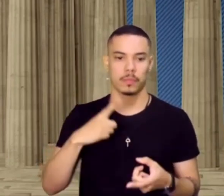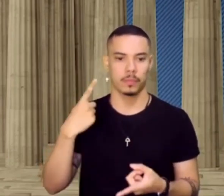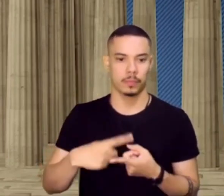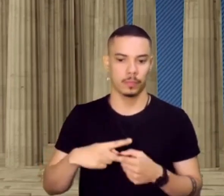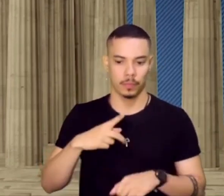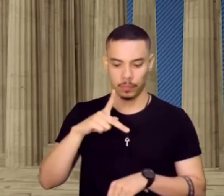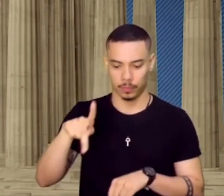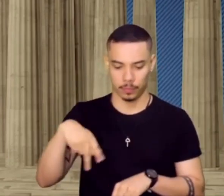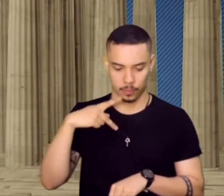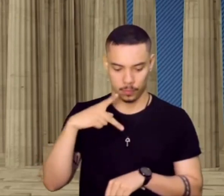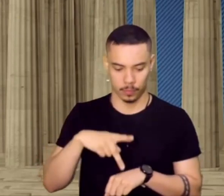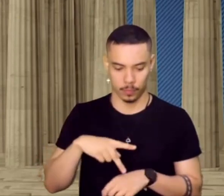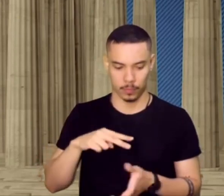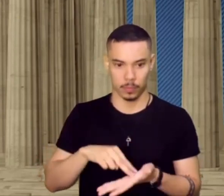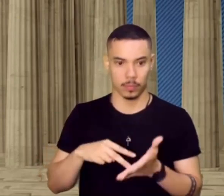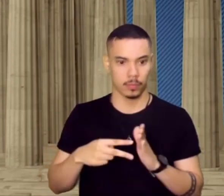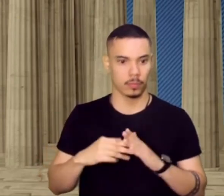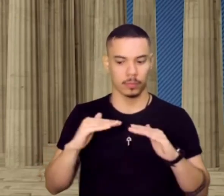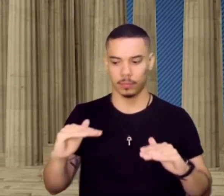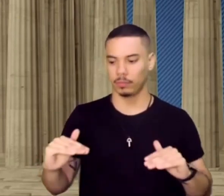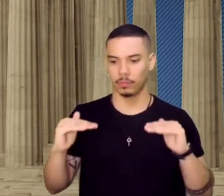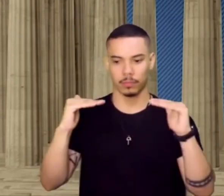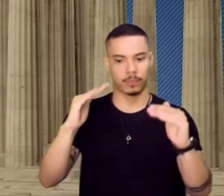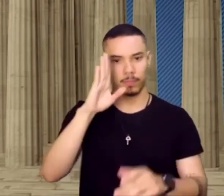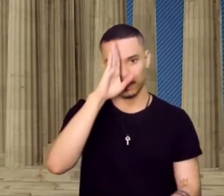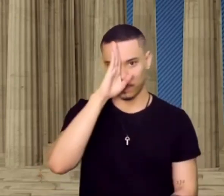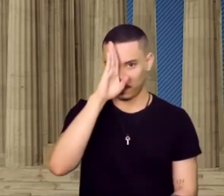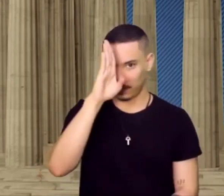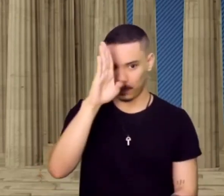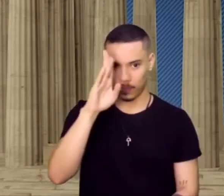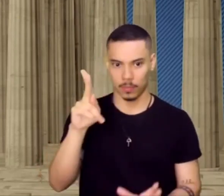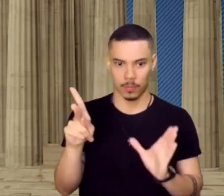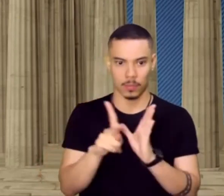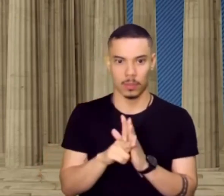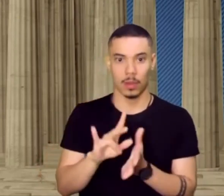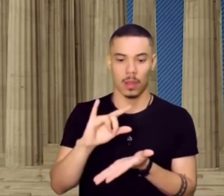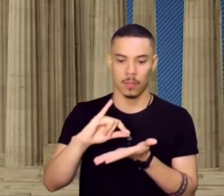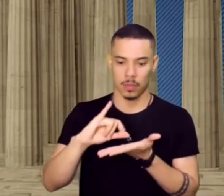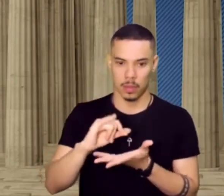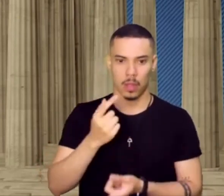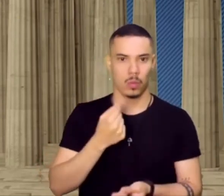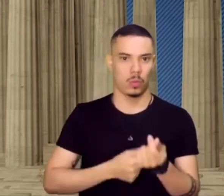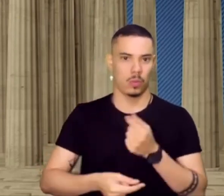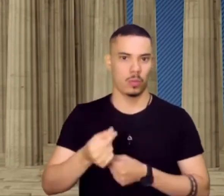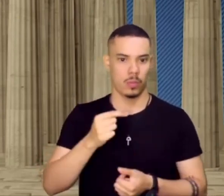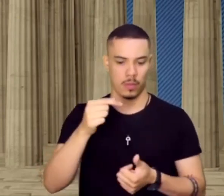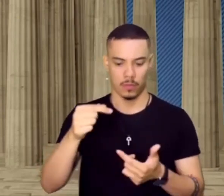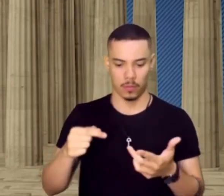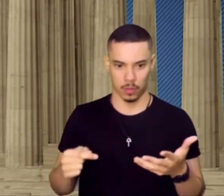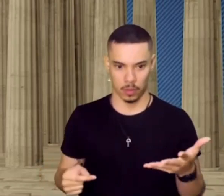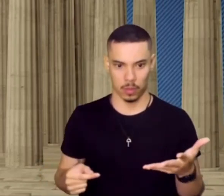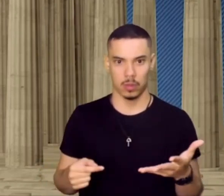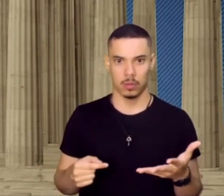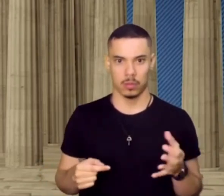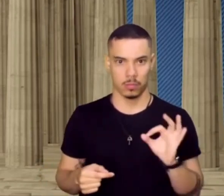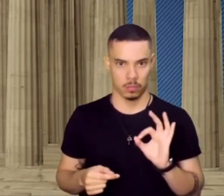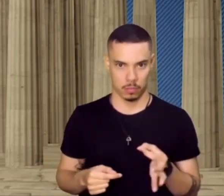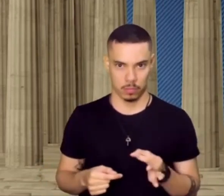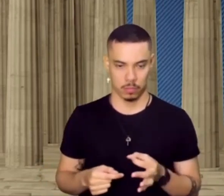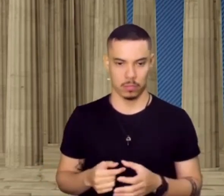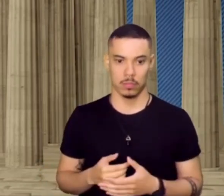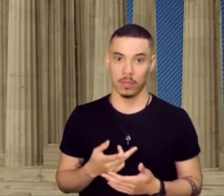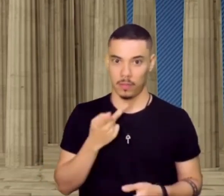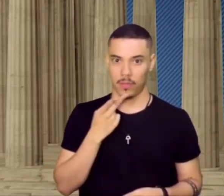país desenvolvido ele está no ápice, né, na questão do capital, da economia, etc. Questão econômica,